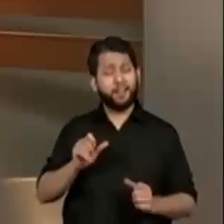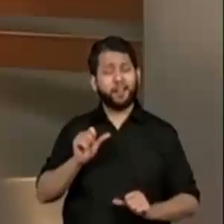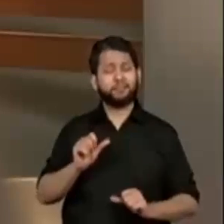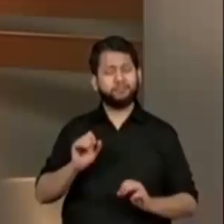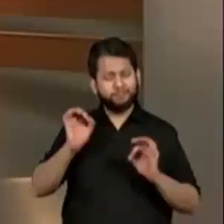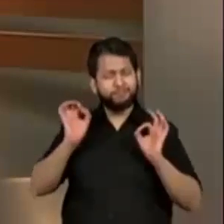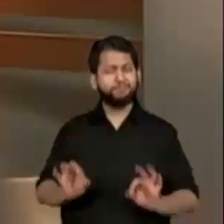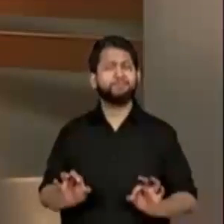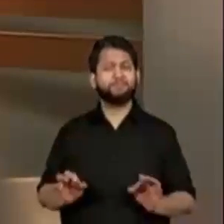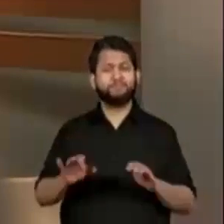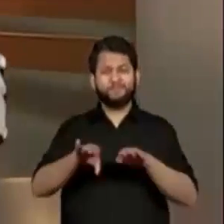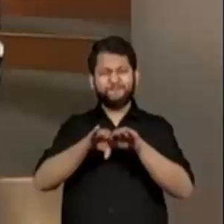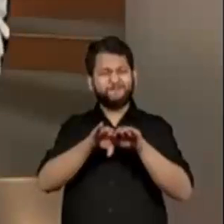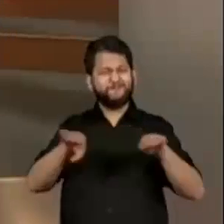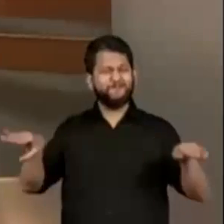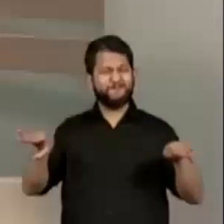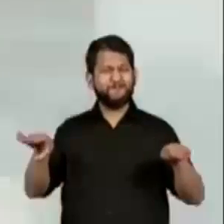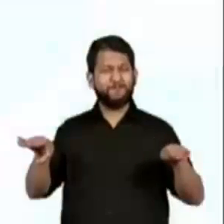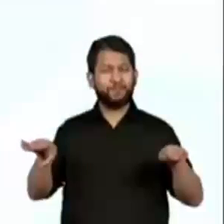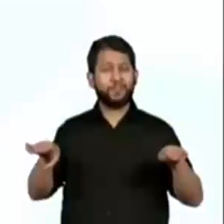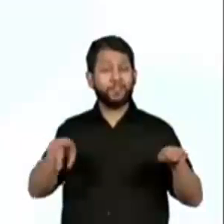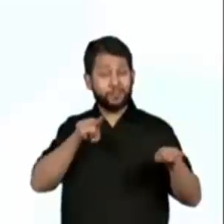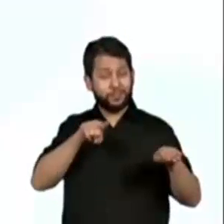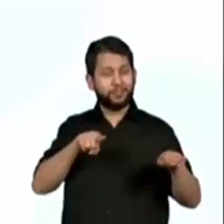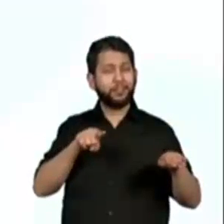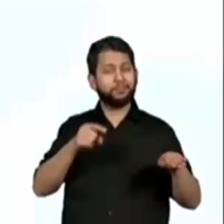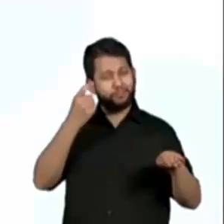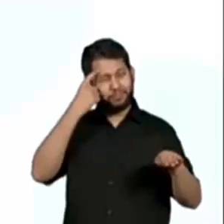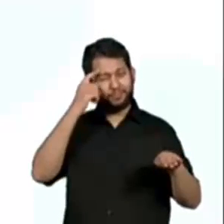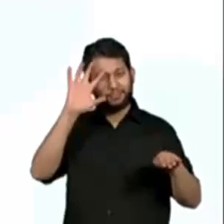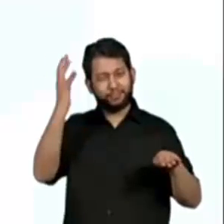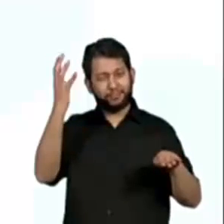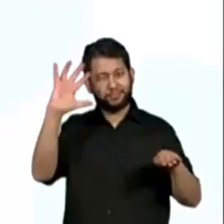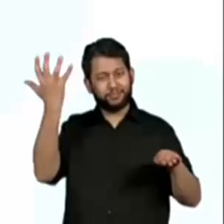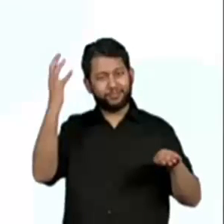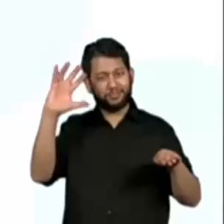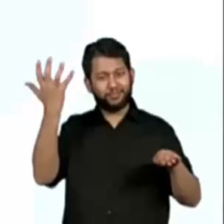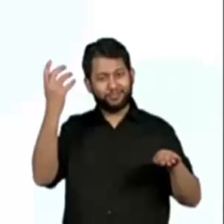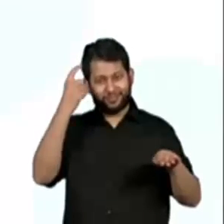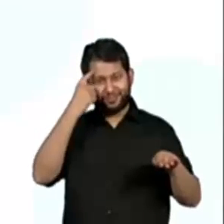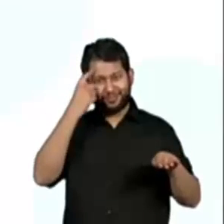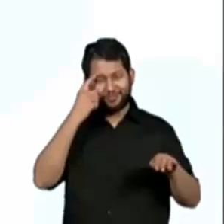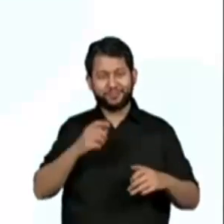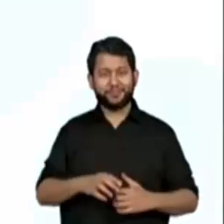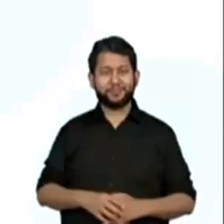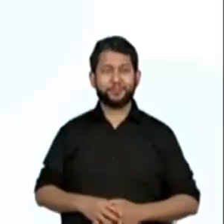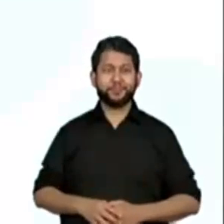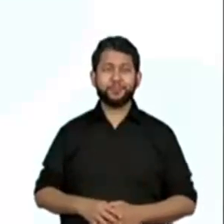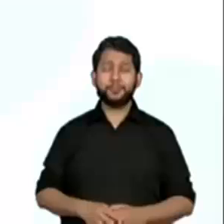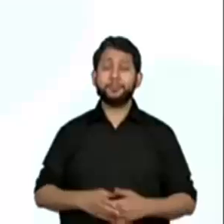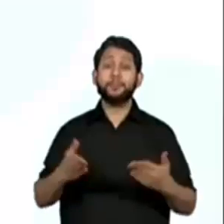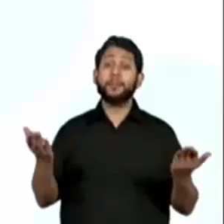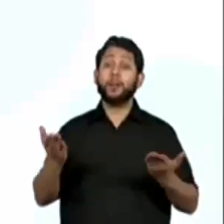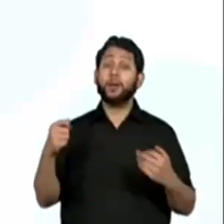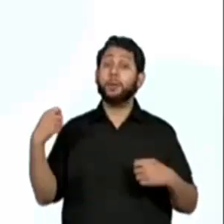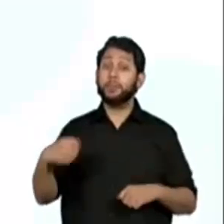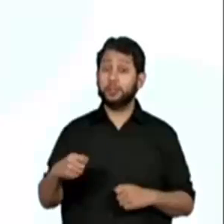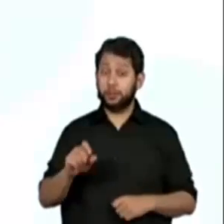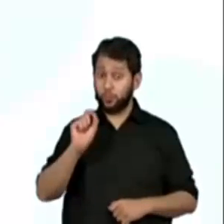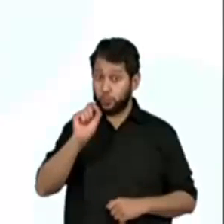Vai ficar equilibrada. Não fique desequilibrada, hein? Então, vamos lá, pessoal. Então, eu tenho que ou